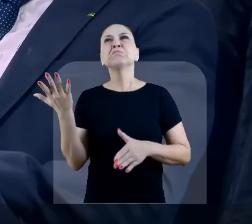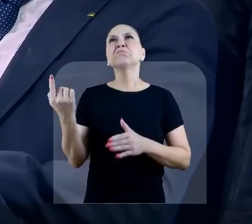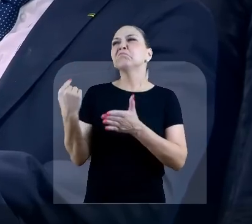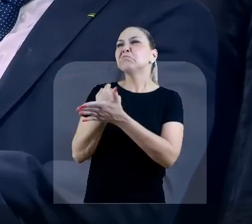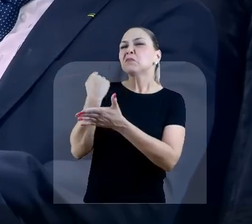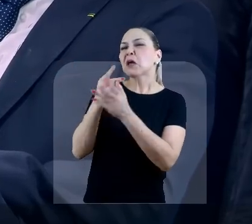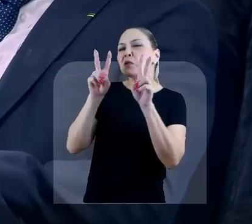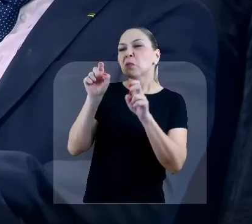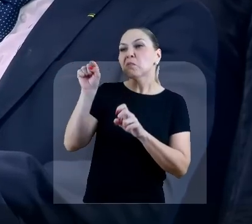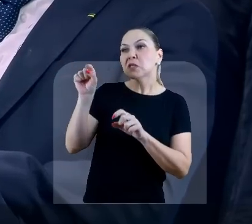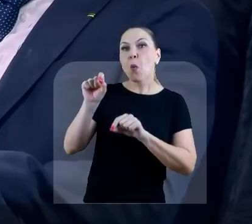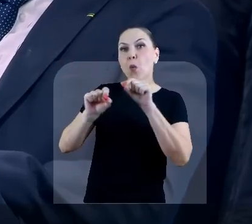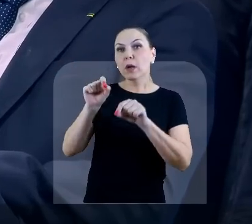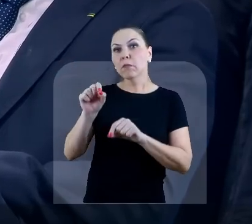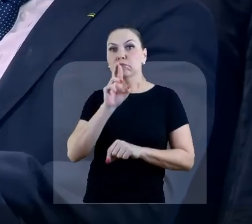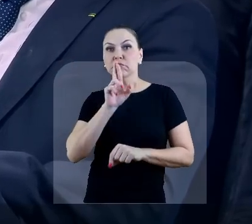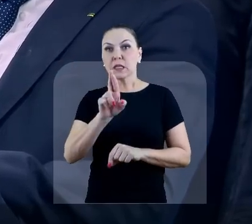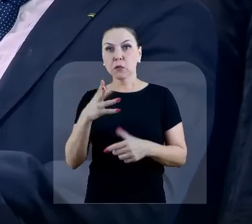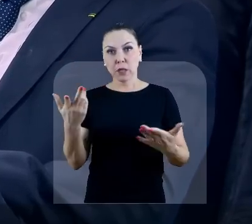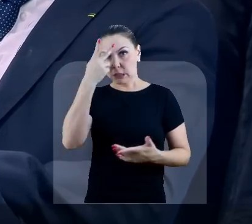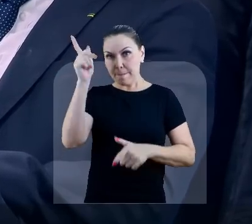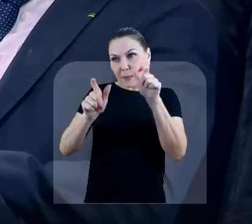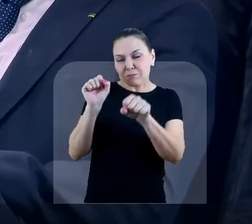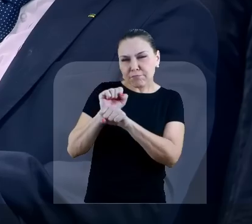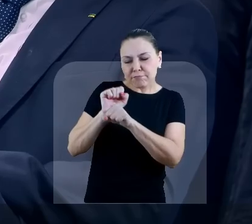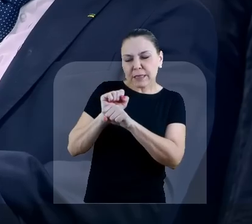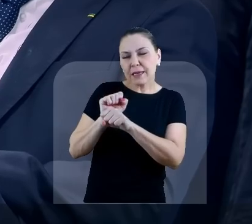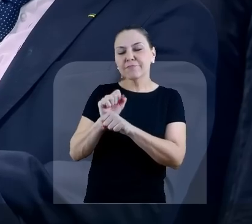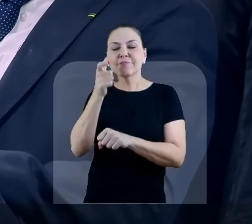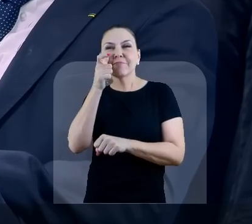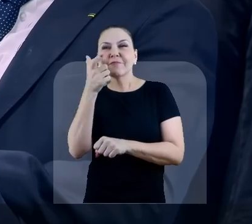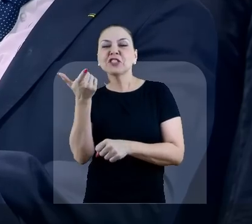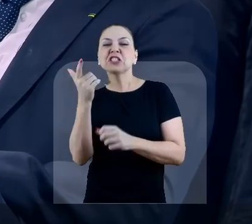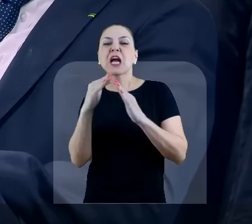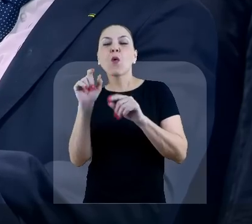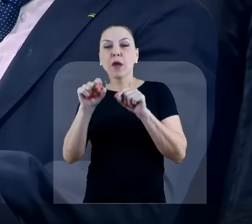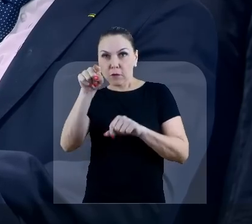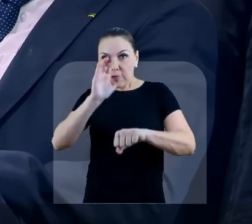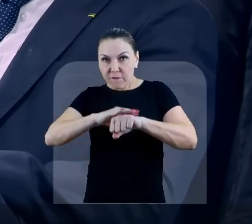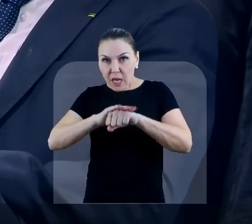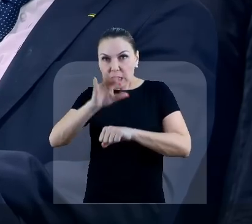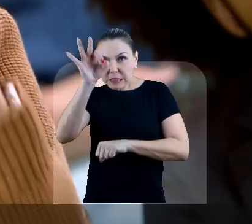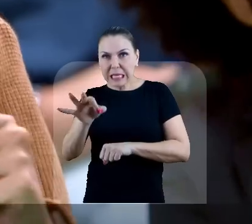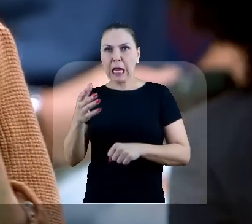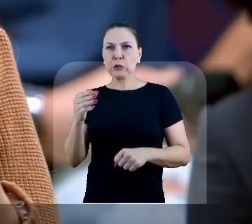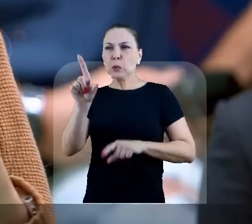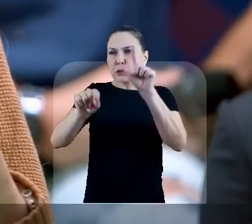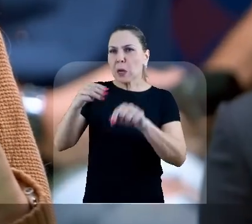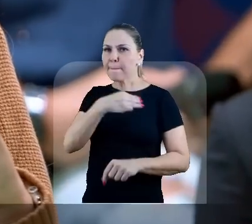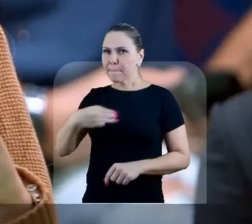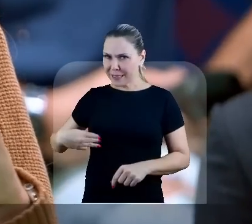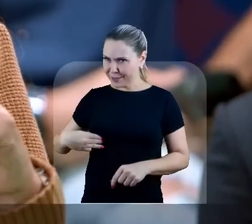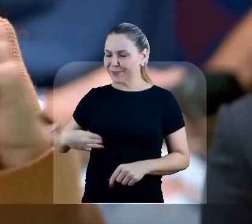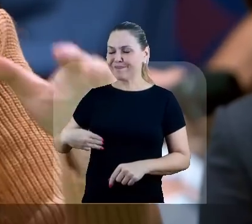o senhor e agora eu queria que o senhor respondesse para quem está assistindo em casa. Agir certo como o senhor agiu, por exemplo, na escolha dos ministros, de uma certa